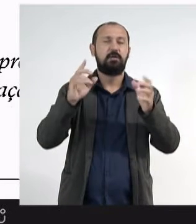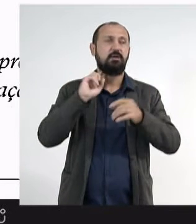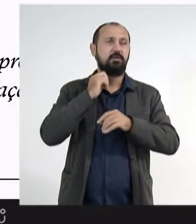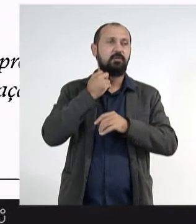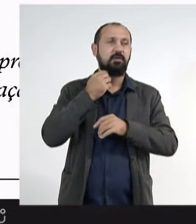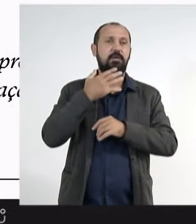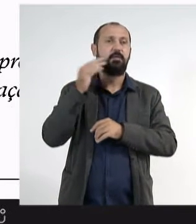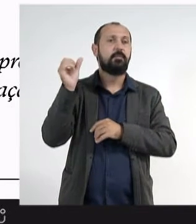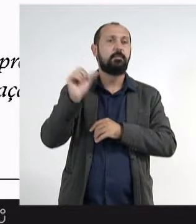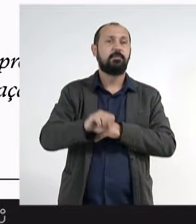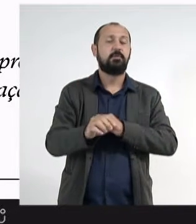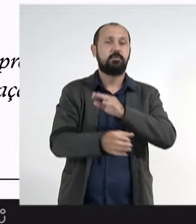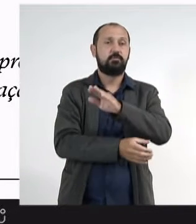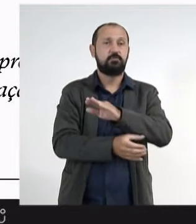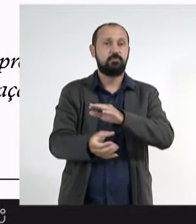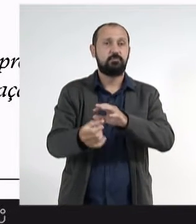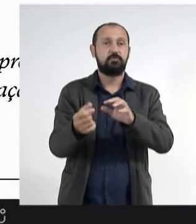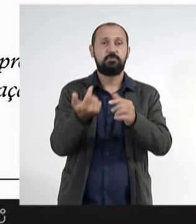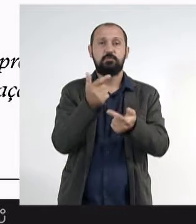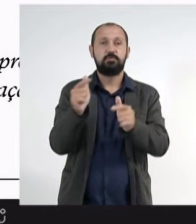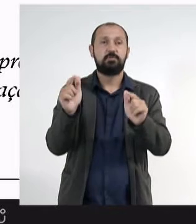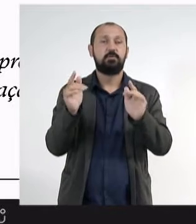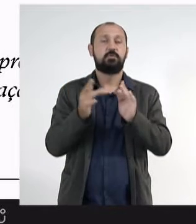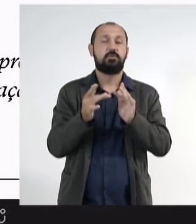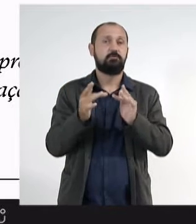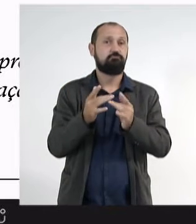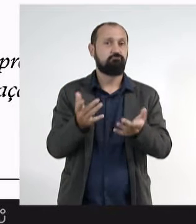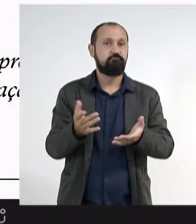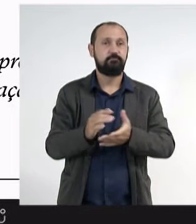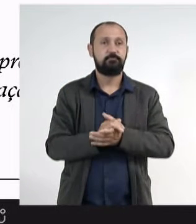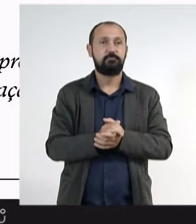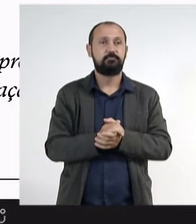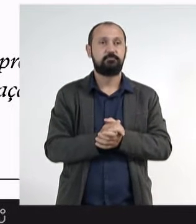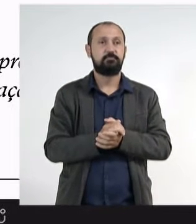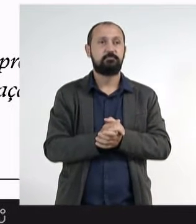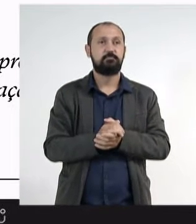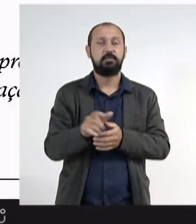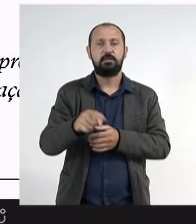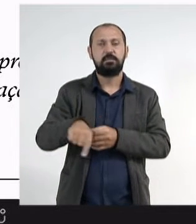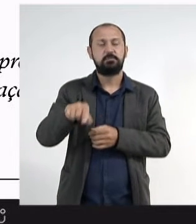poluentes é pior que o esgoto não tratado. E isso a